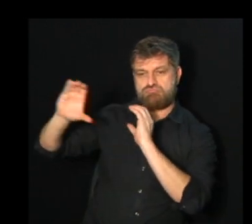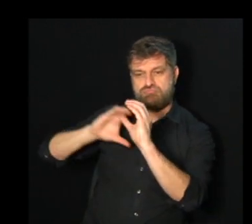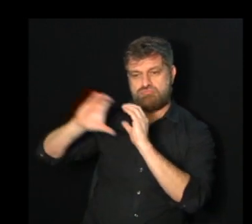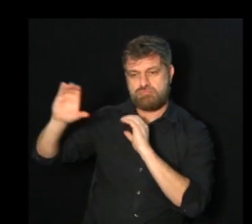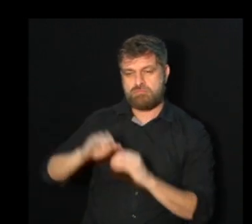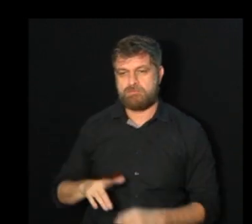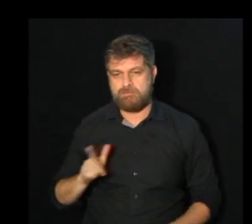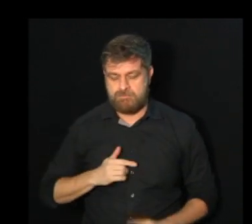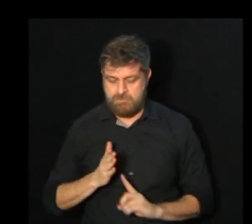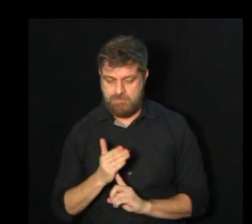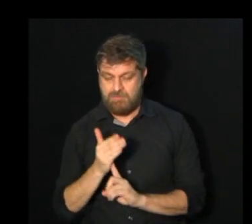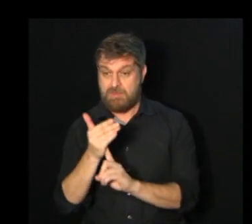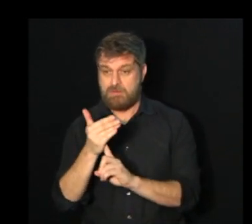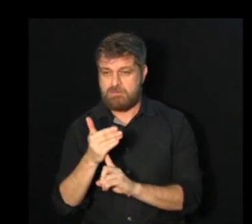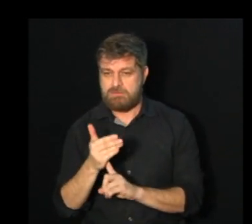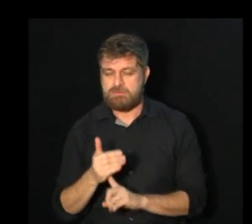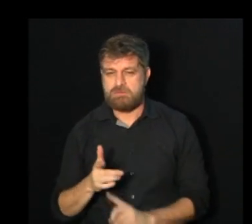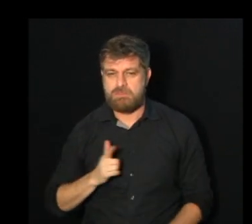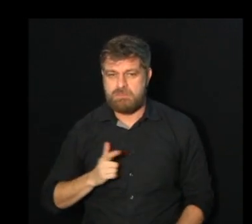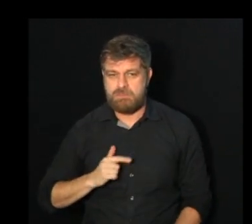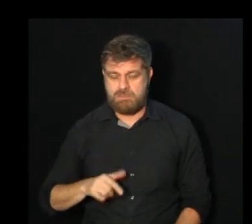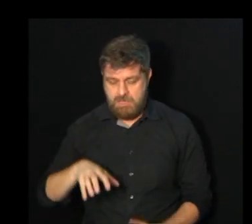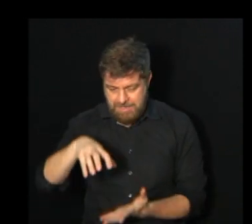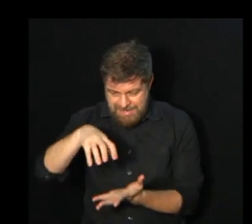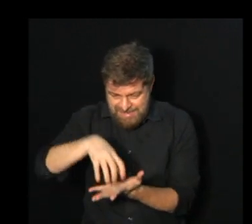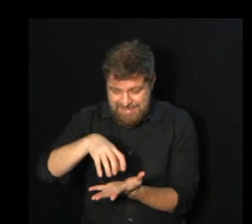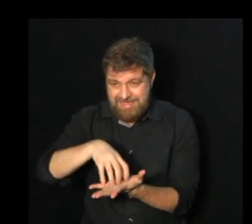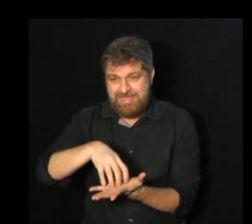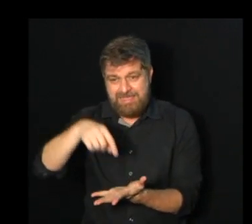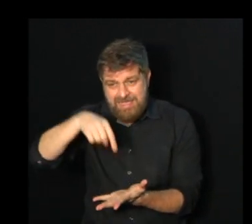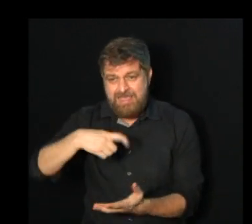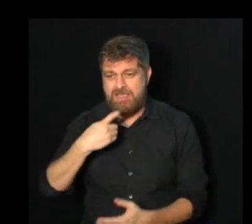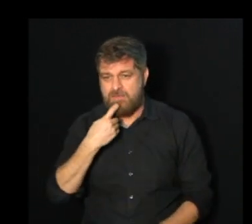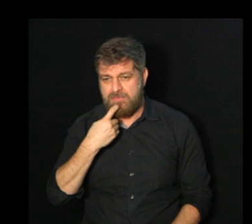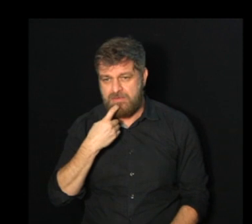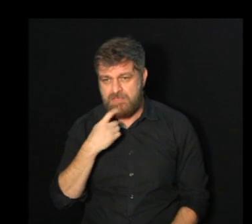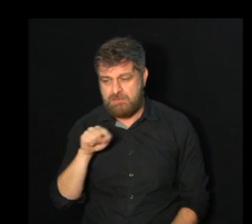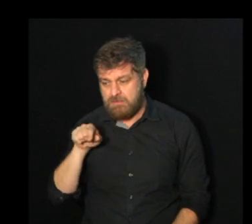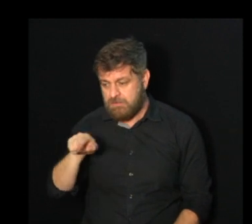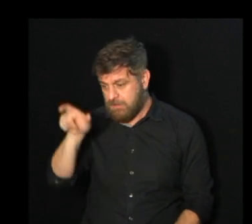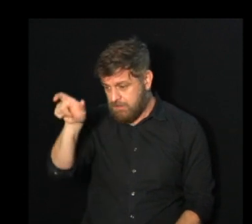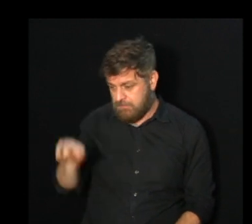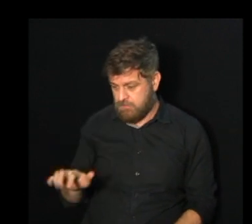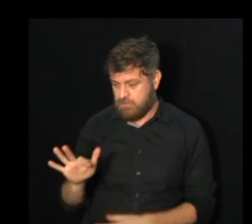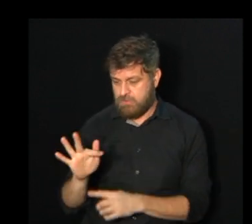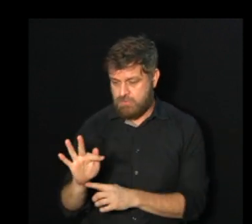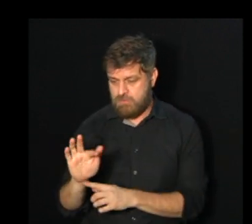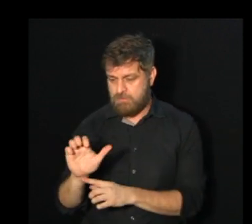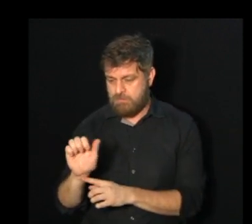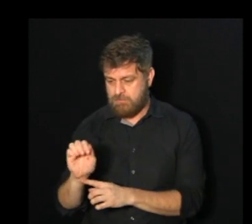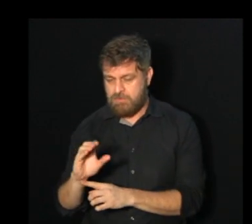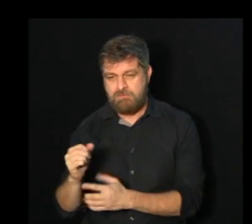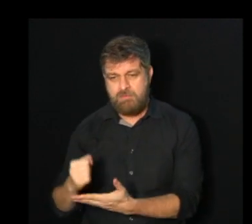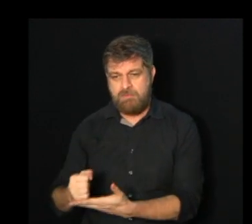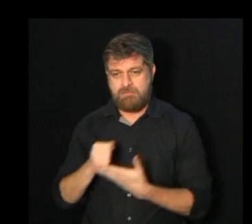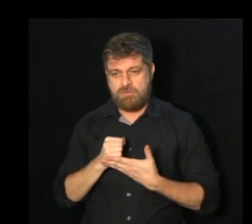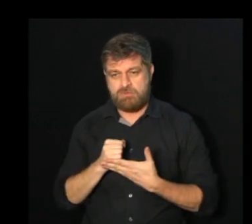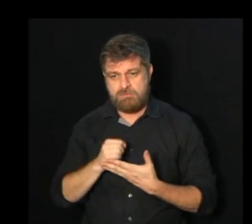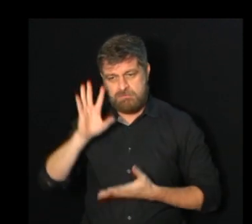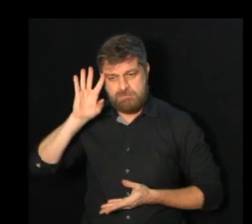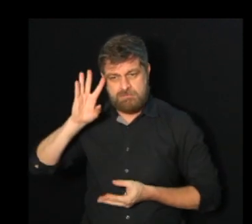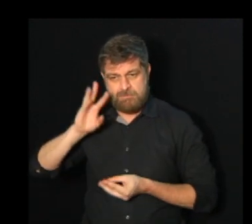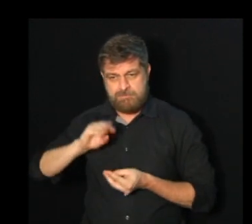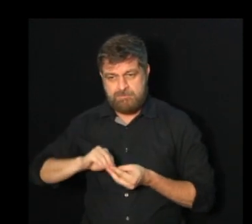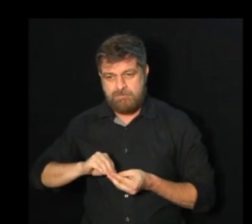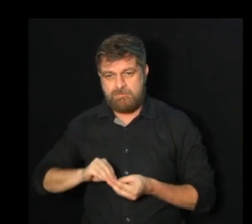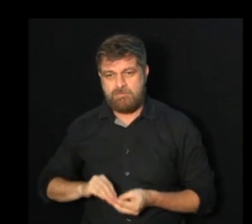nessa tecnologia, precisamos colocar repetidor em Campinas. Aí o Fábio me ajudou muito nesse intento aí. Finalizando aqui,